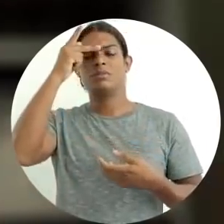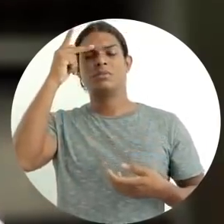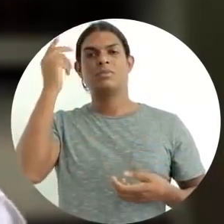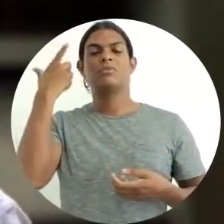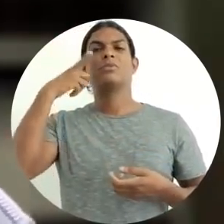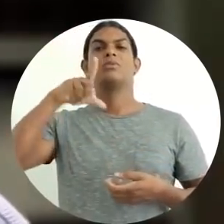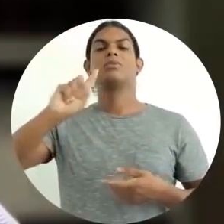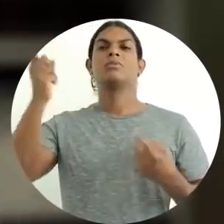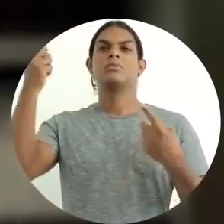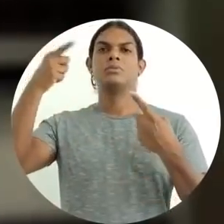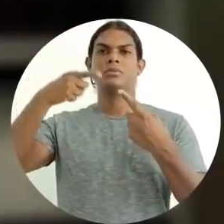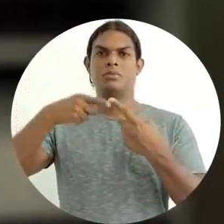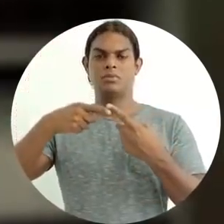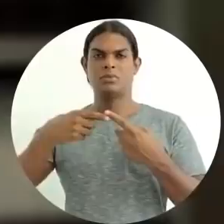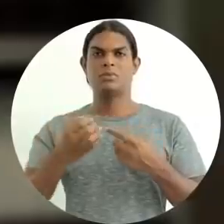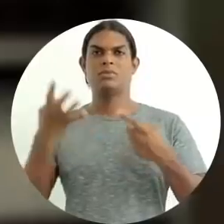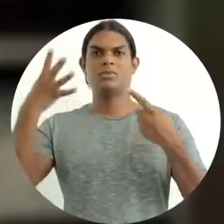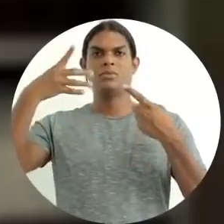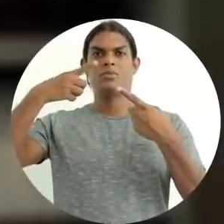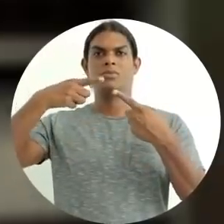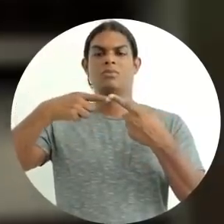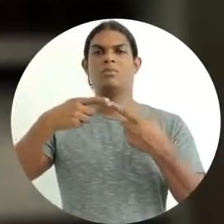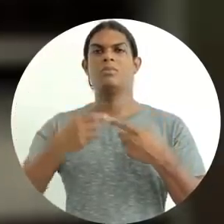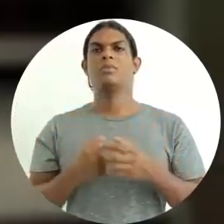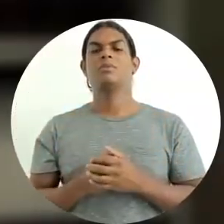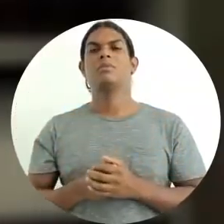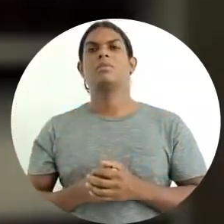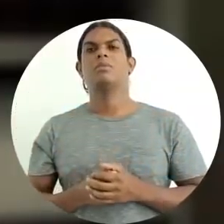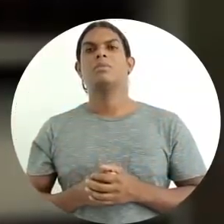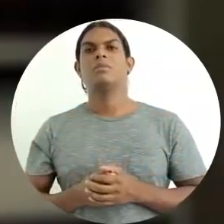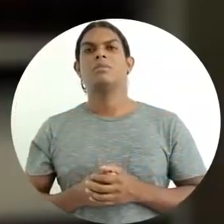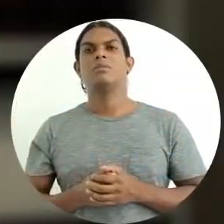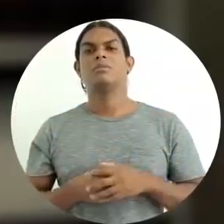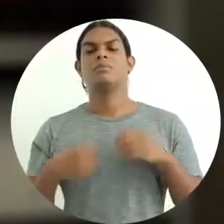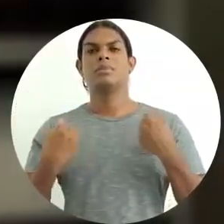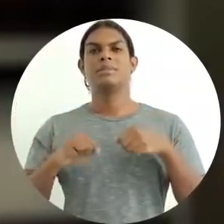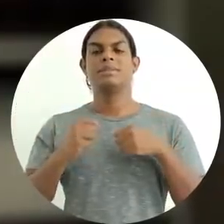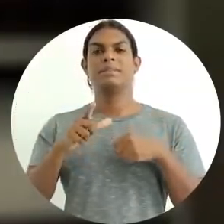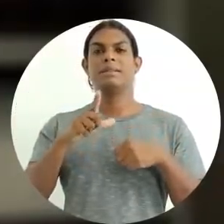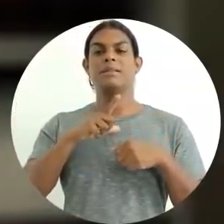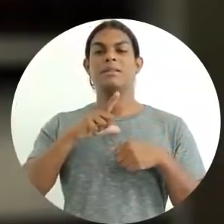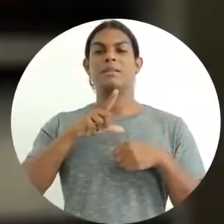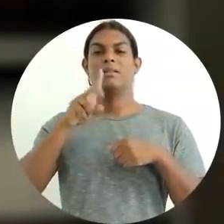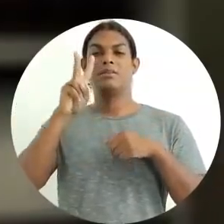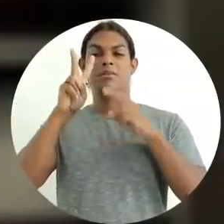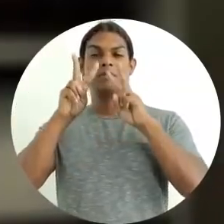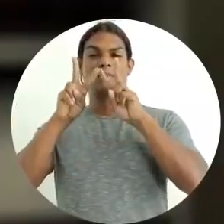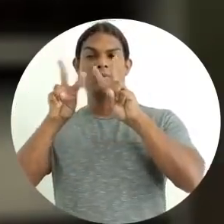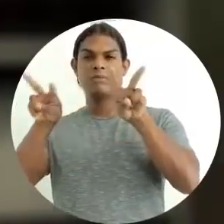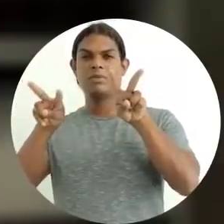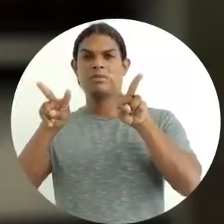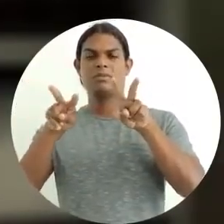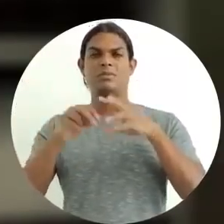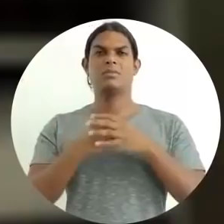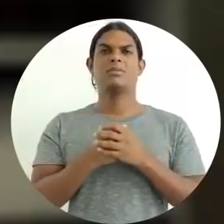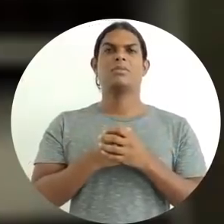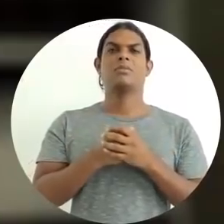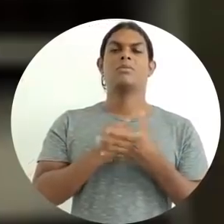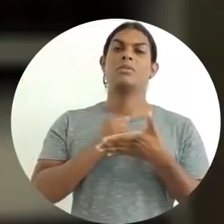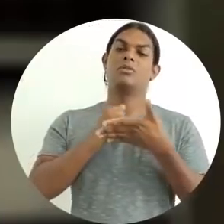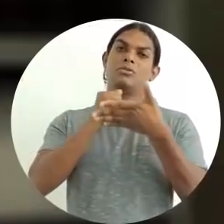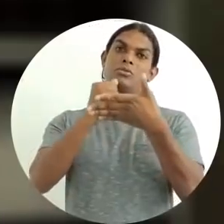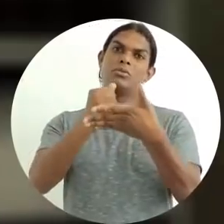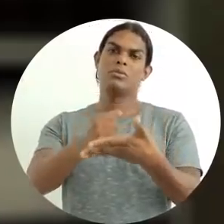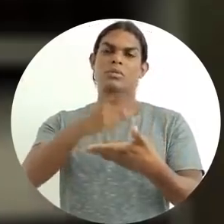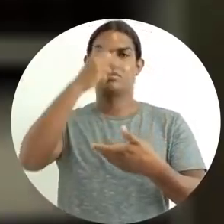por esta organização. Para isto, ele precisa ter visão clara dos objetivos,